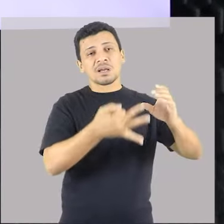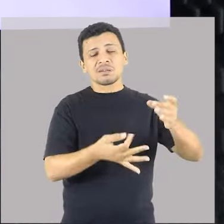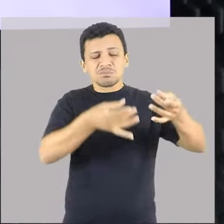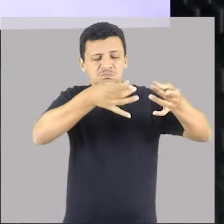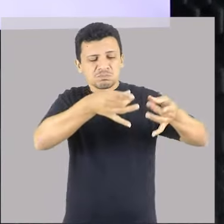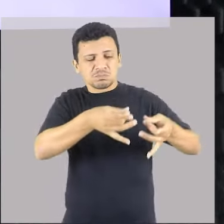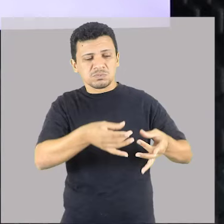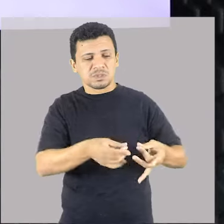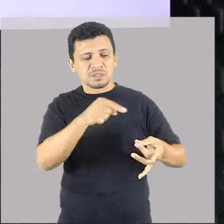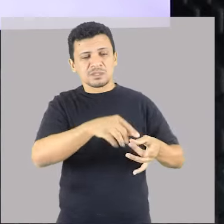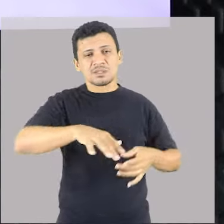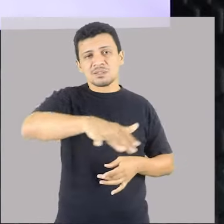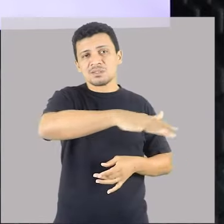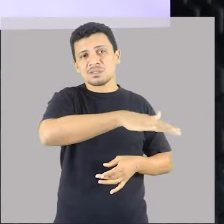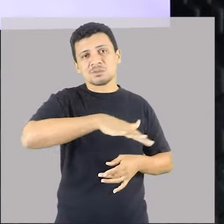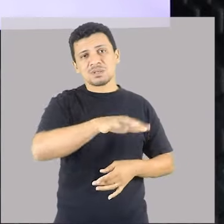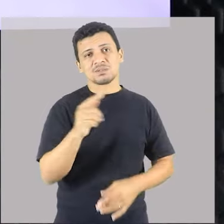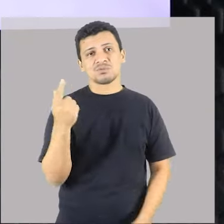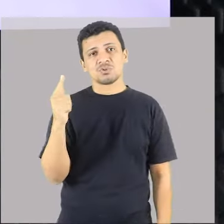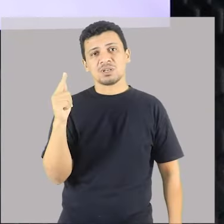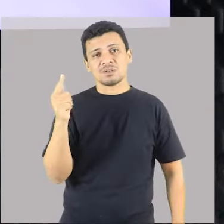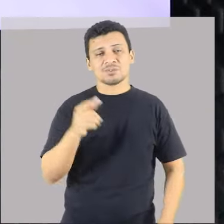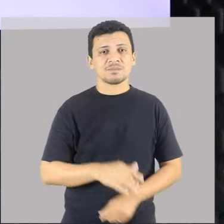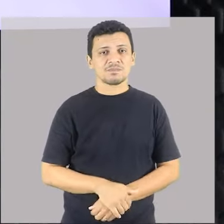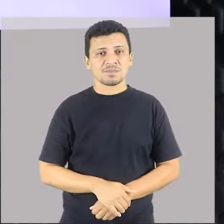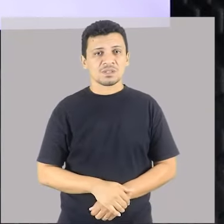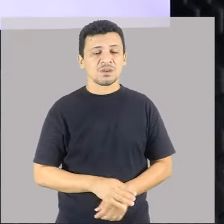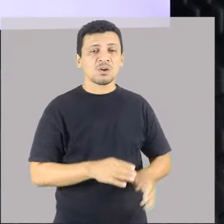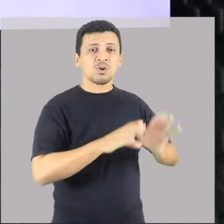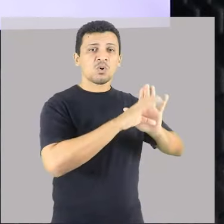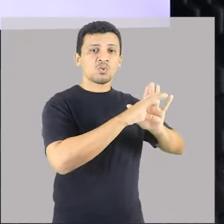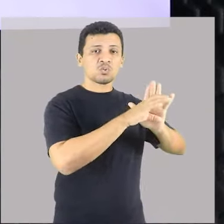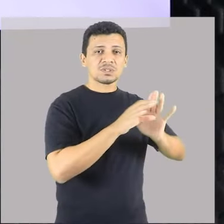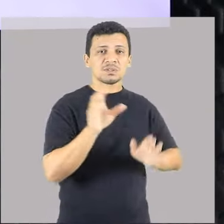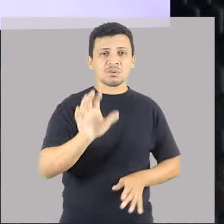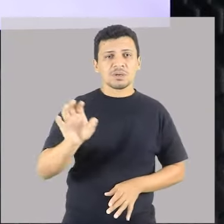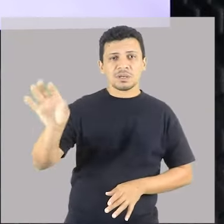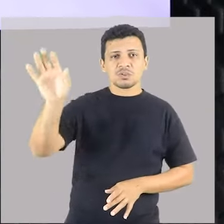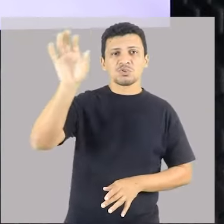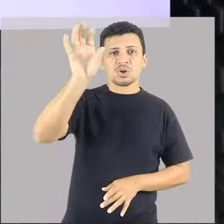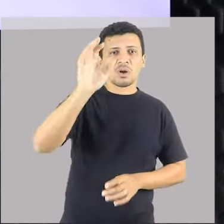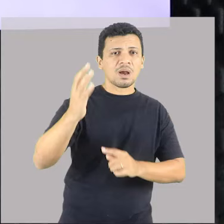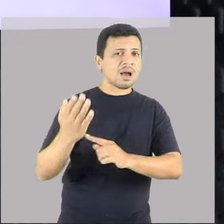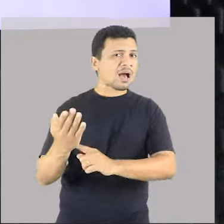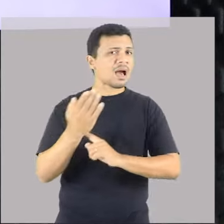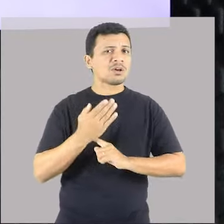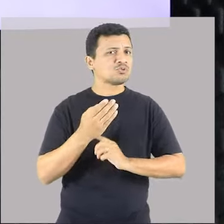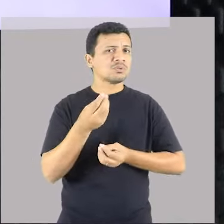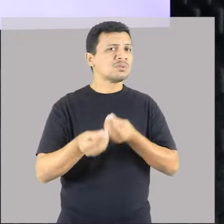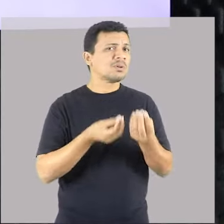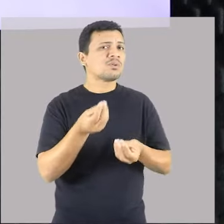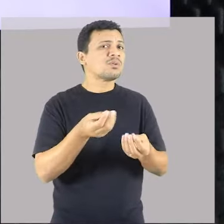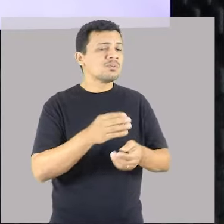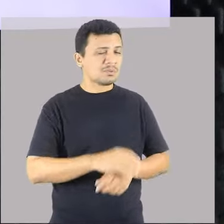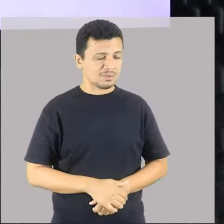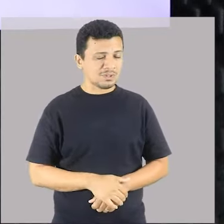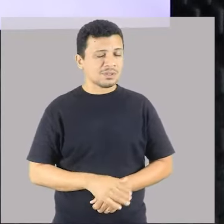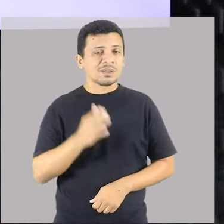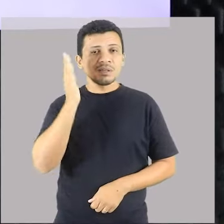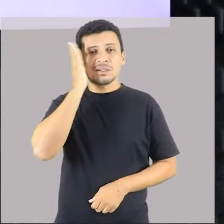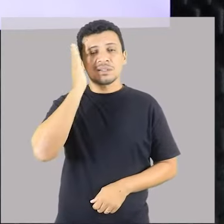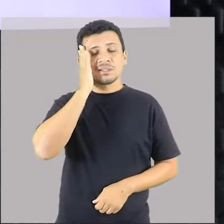específicas desse espaço geográfico tá certo o conceito de região ele nos ajuda principalmente a melhor